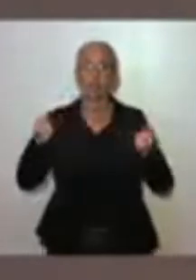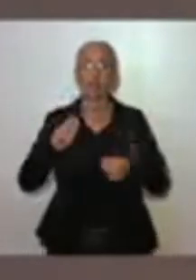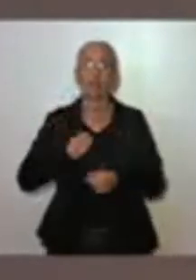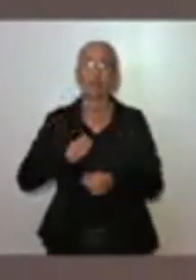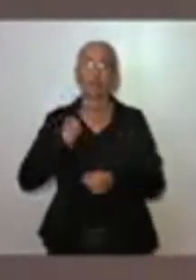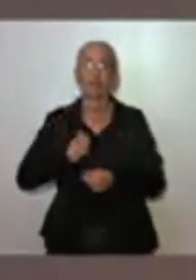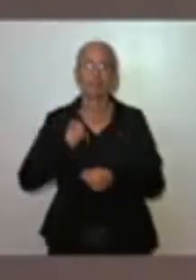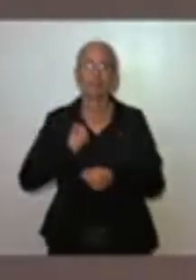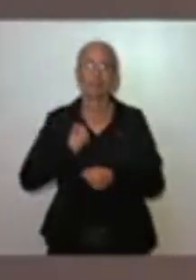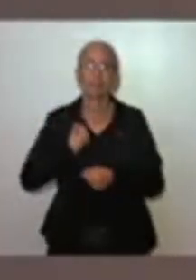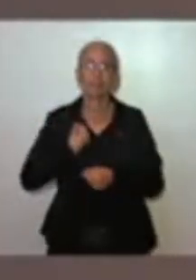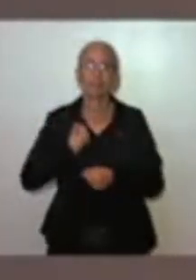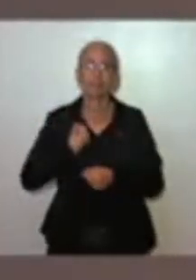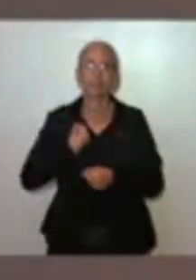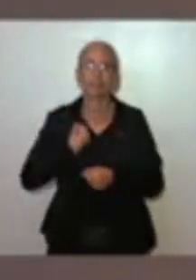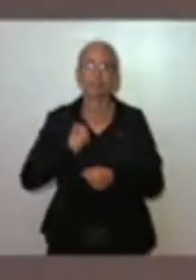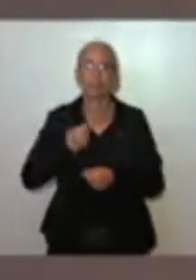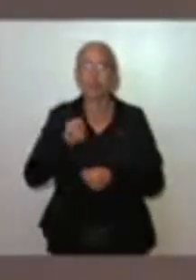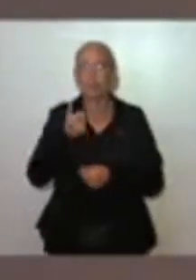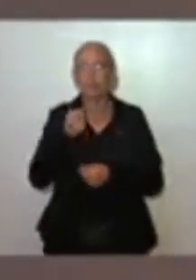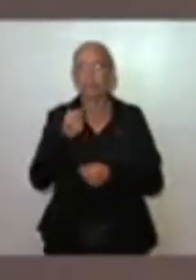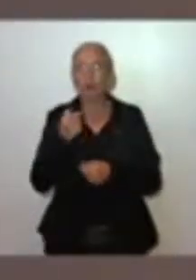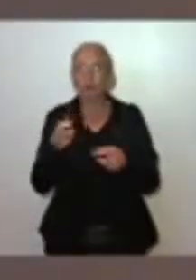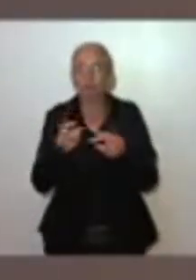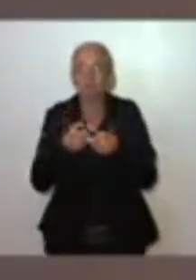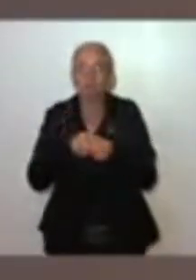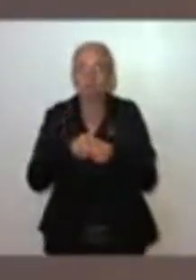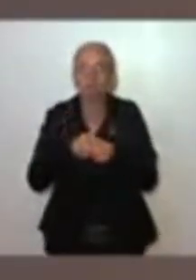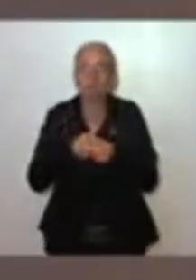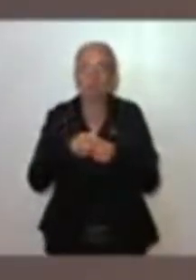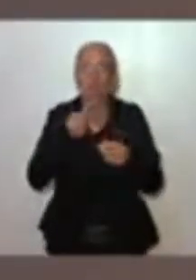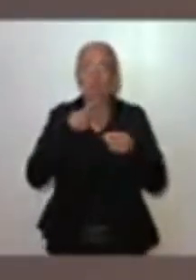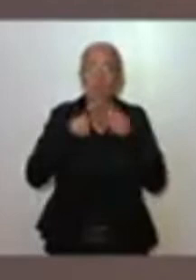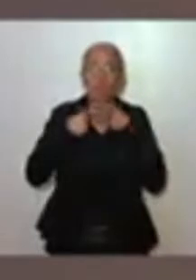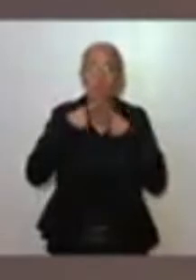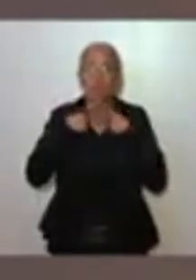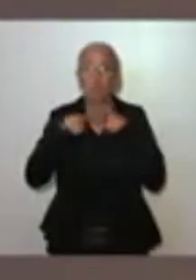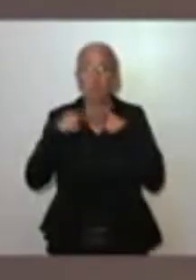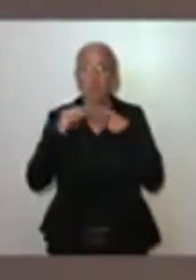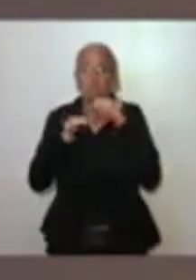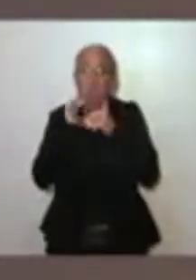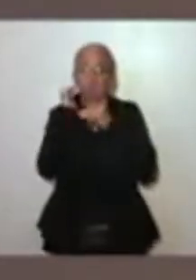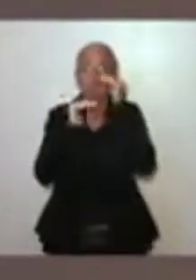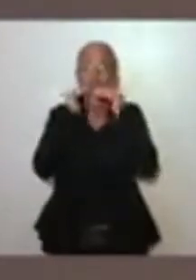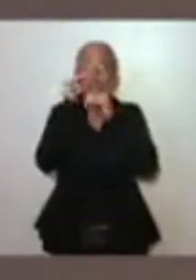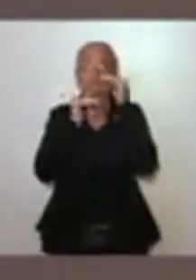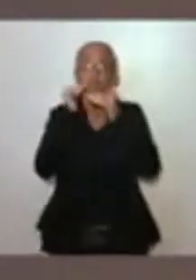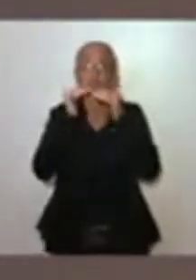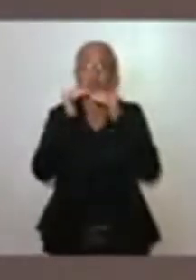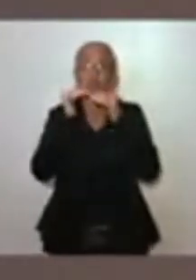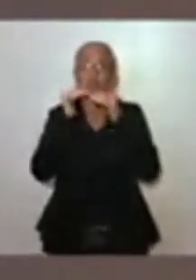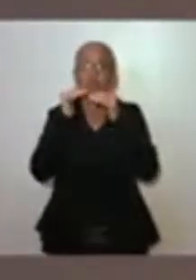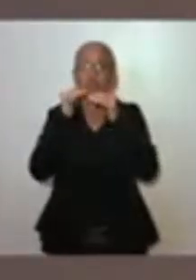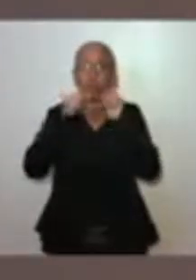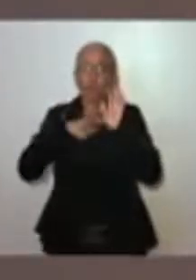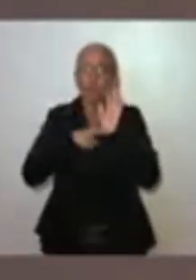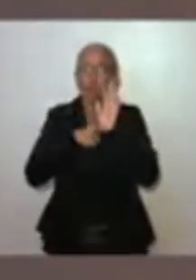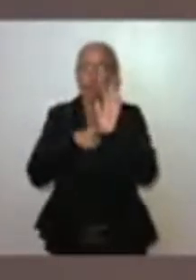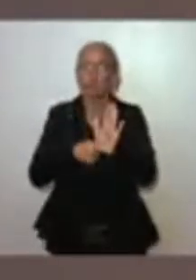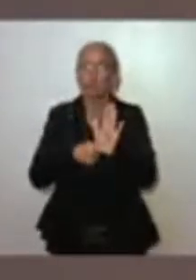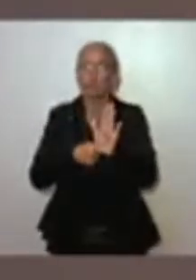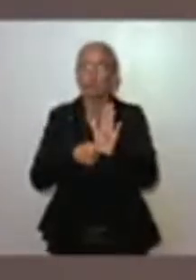fica extremamente pequena o desejo de progredir temporada temperado com generosidade